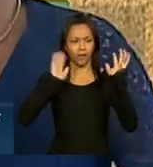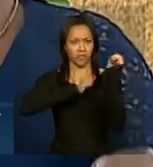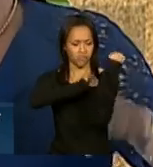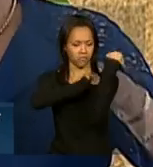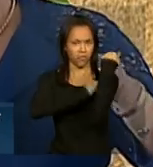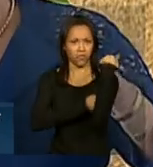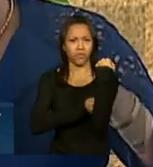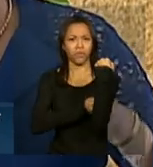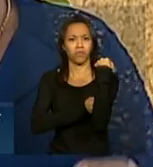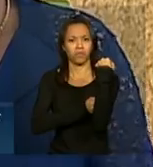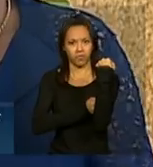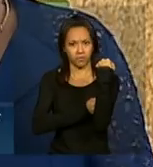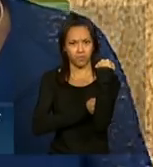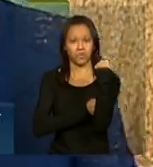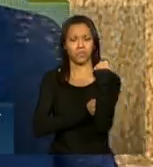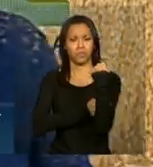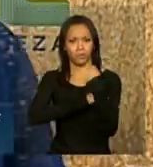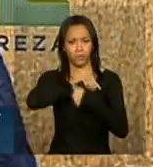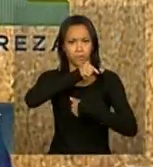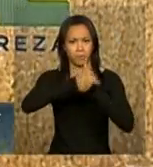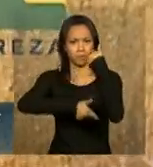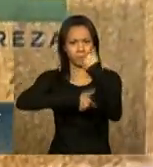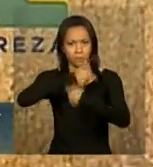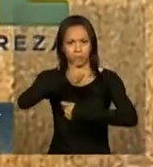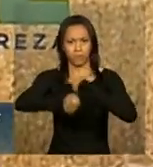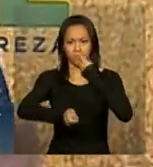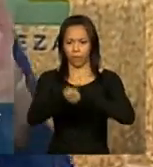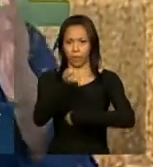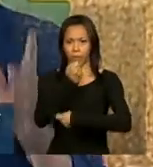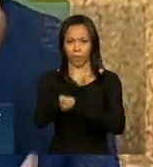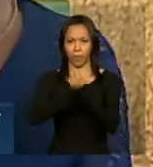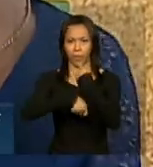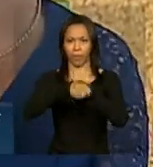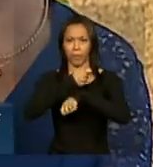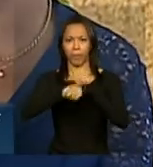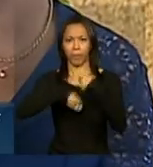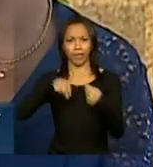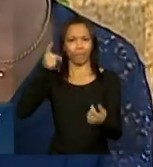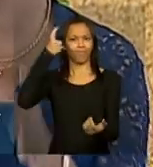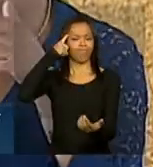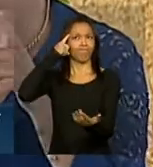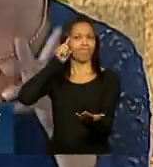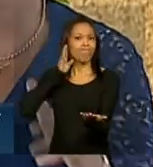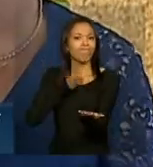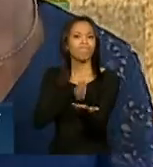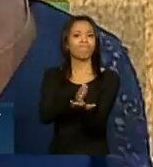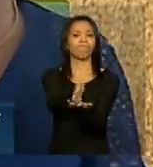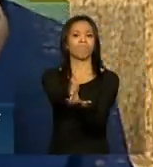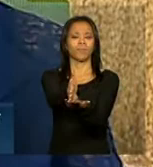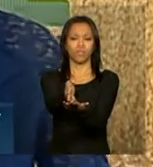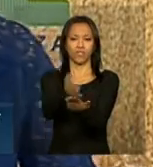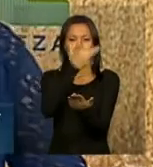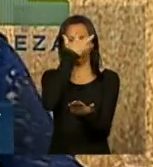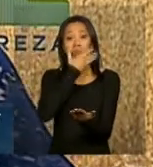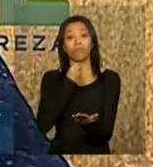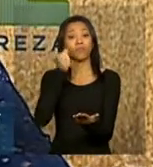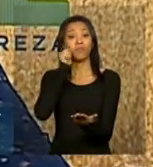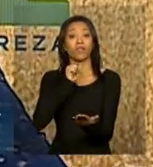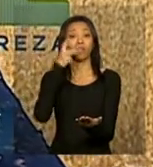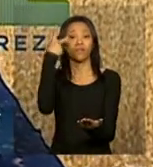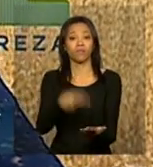força, o empreendedorismo e a determinação de brasileiros e